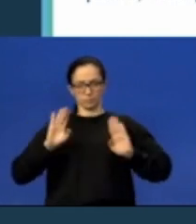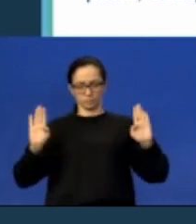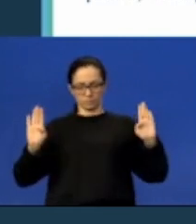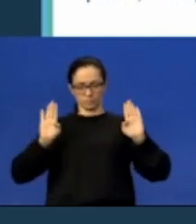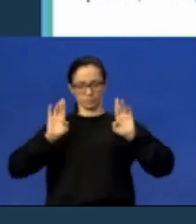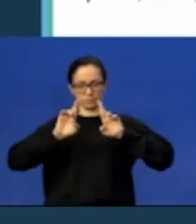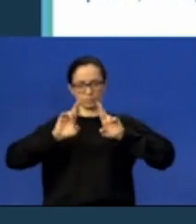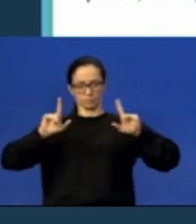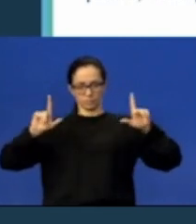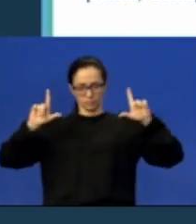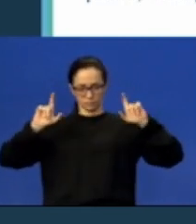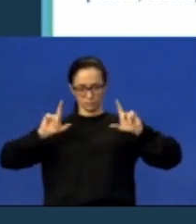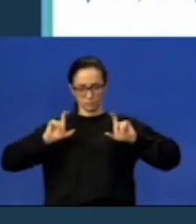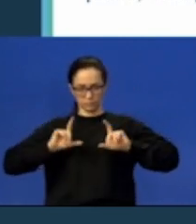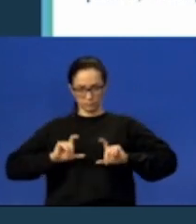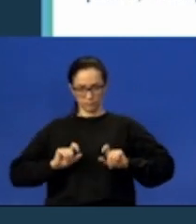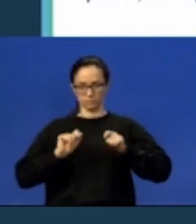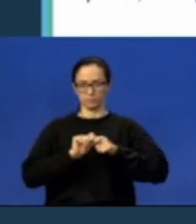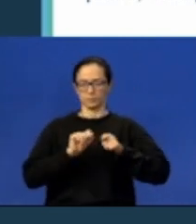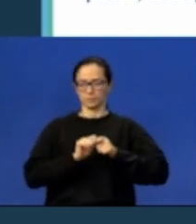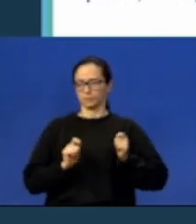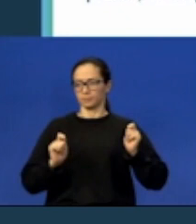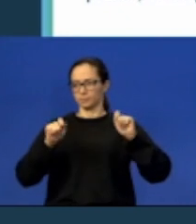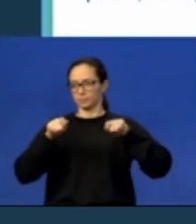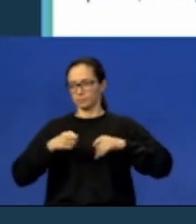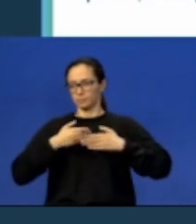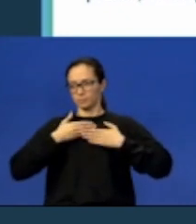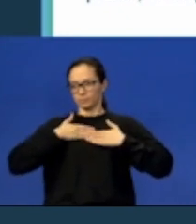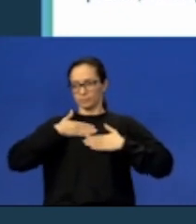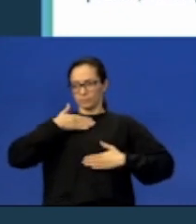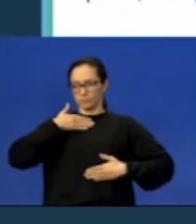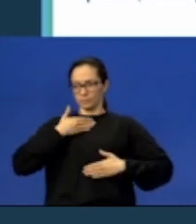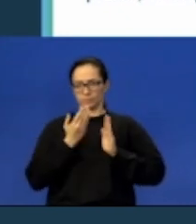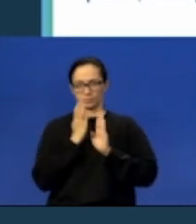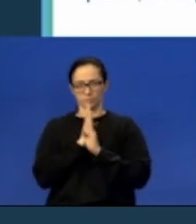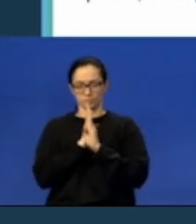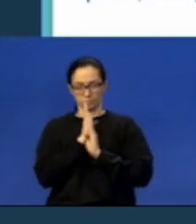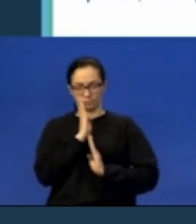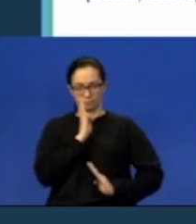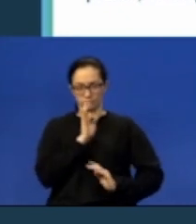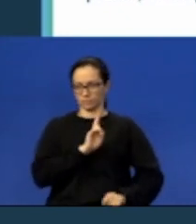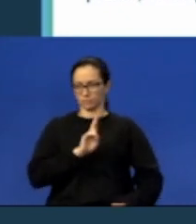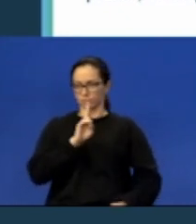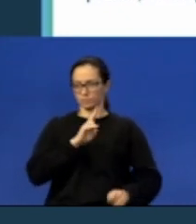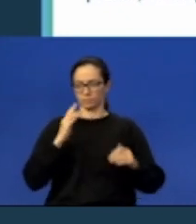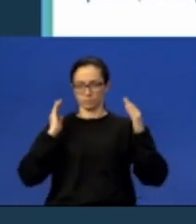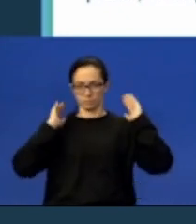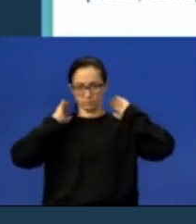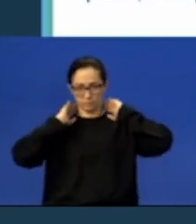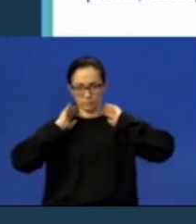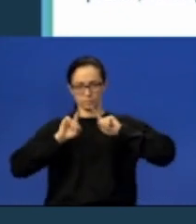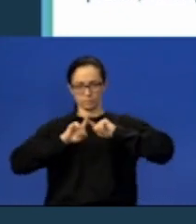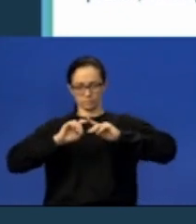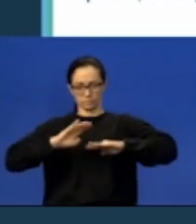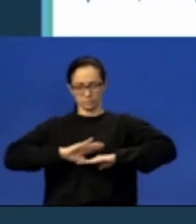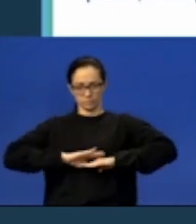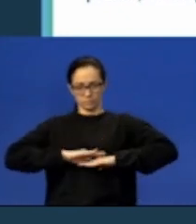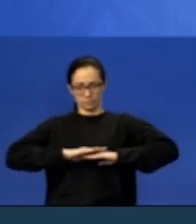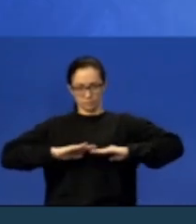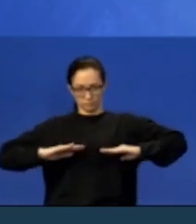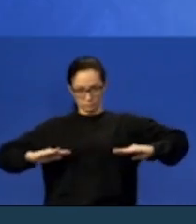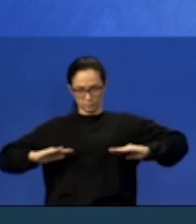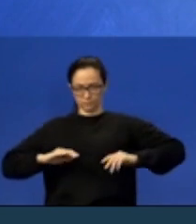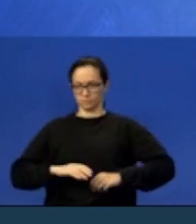vão ser baseadas nos planos que podem ser o sagital, o coronal, o plano oblíquo e o plano horizontal.